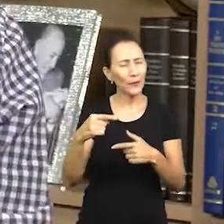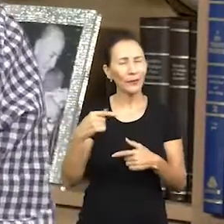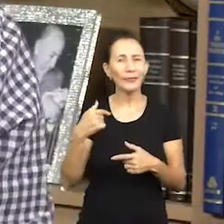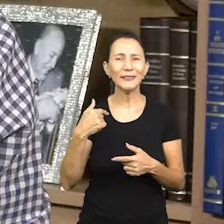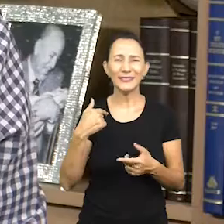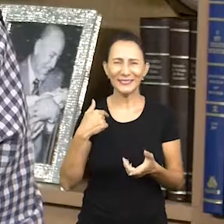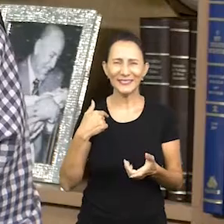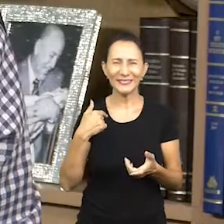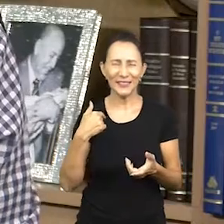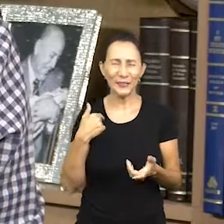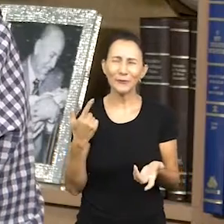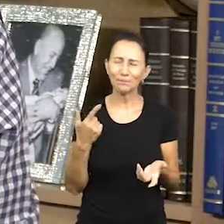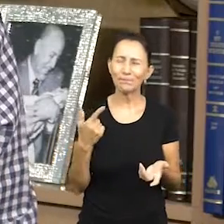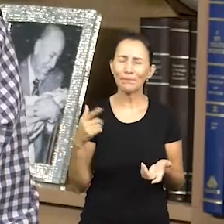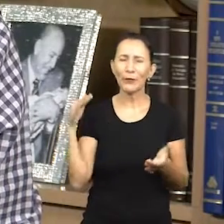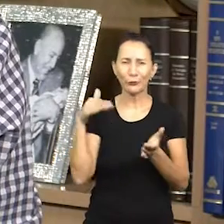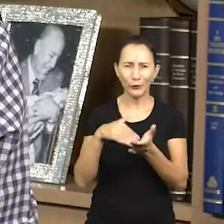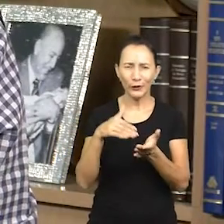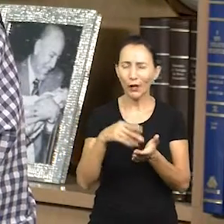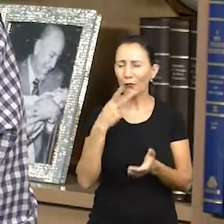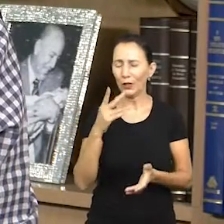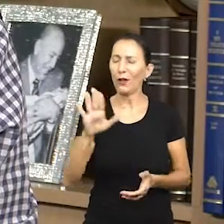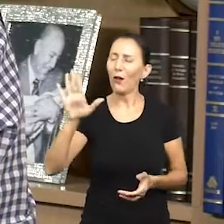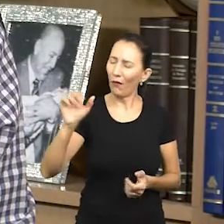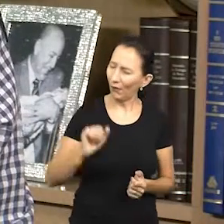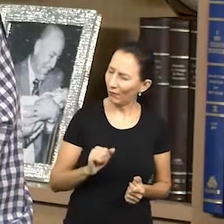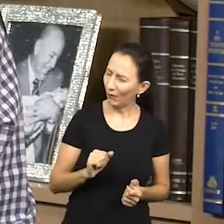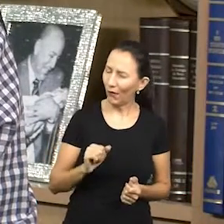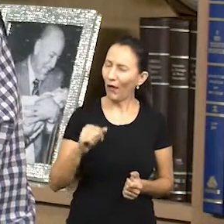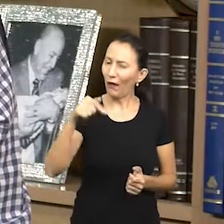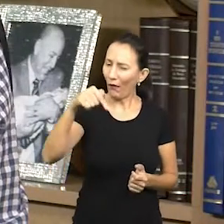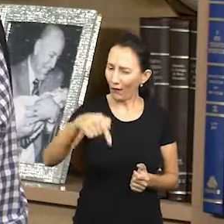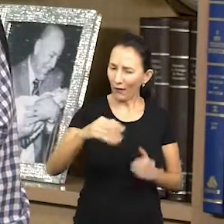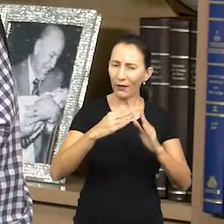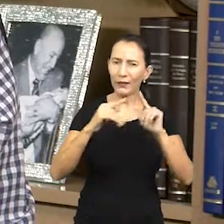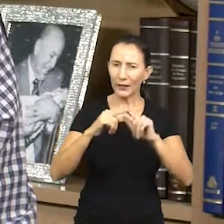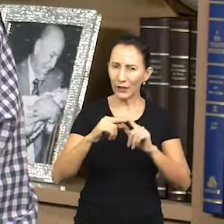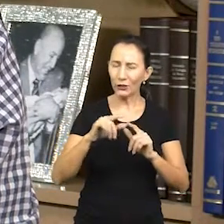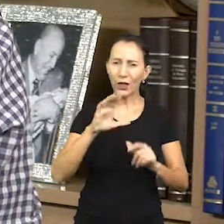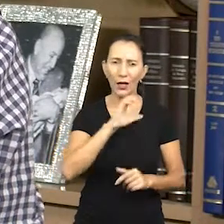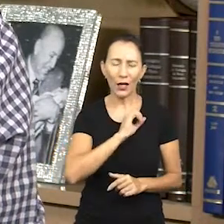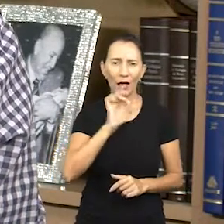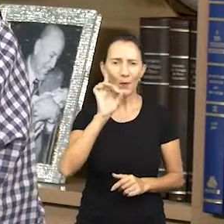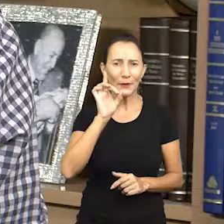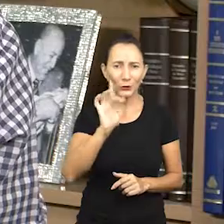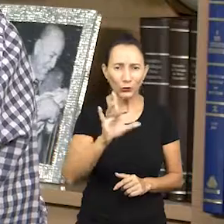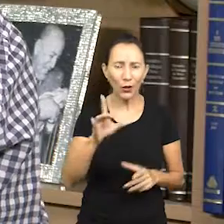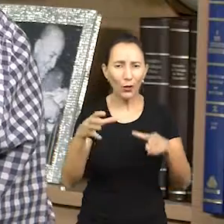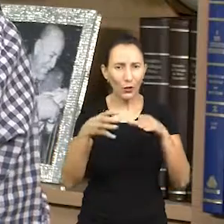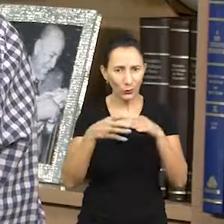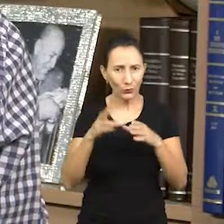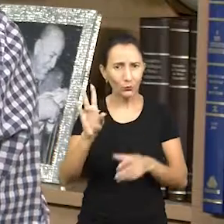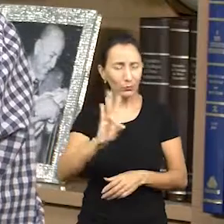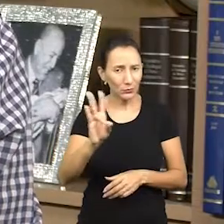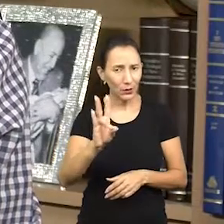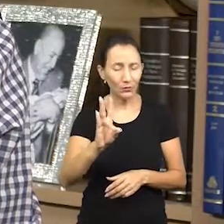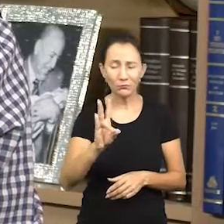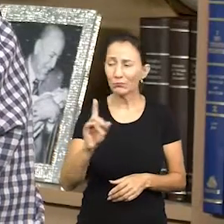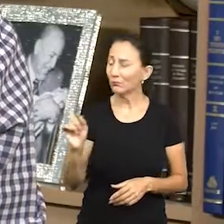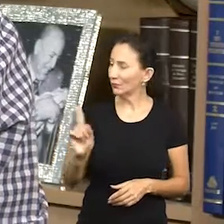palavra, no final da palavra dele disse: não, a igreja não ama somente os homossexuais. A igreja ama também os